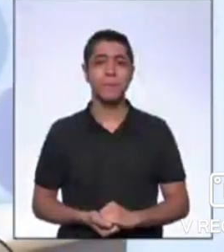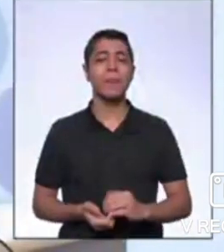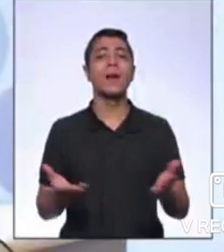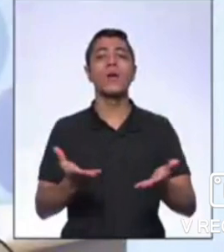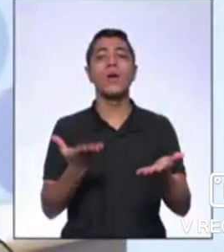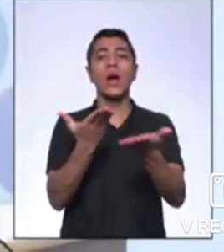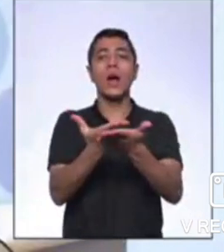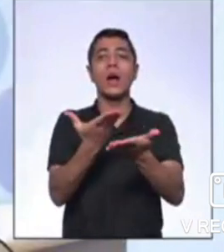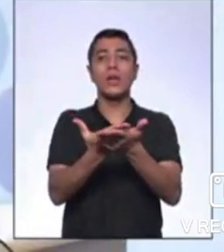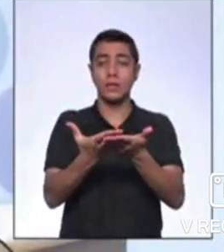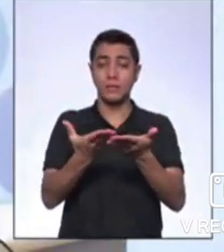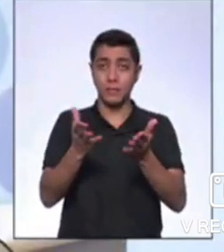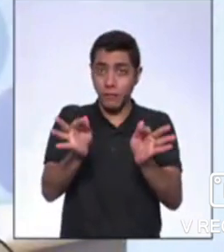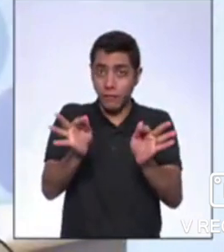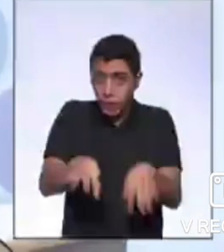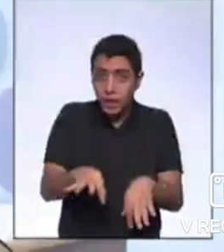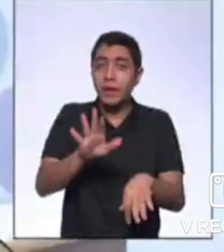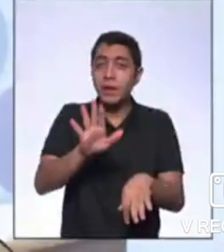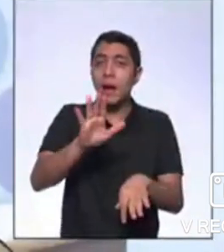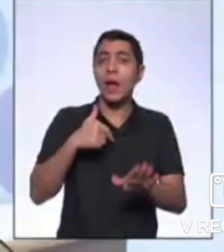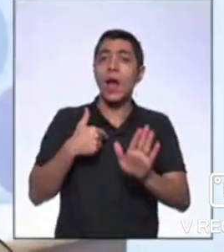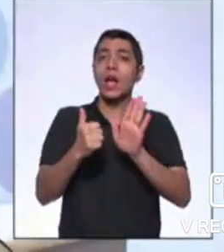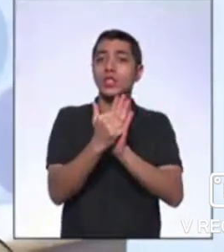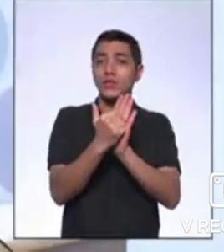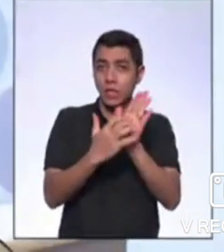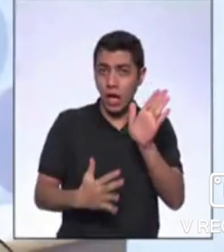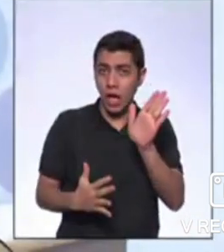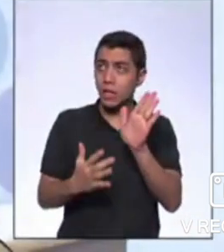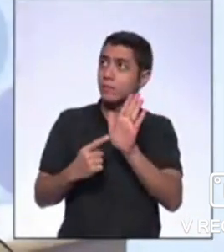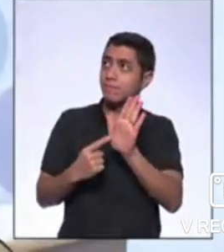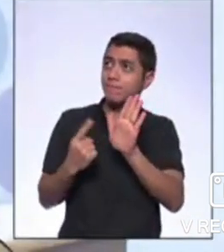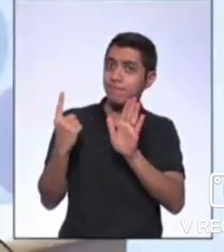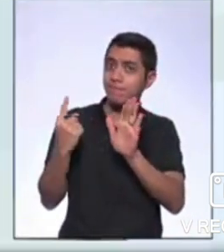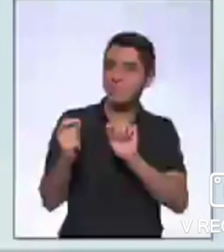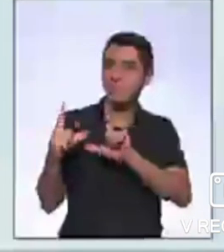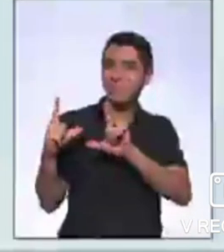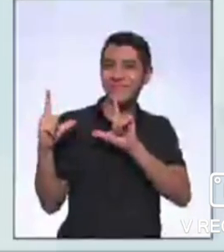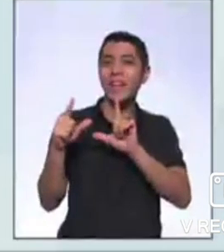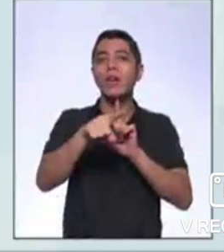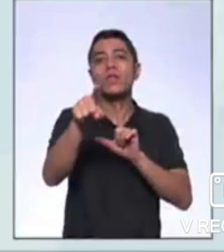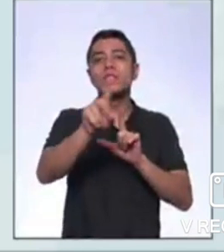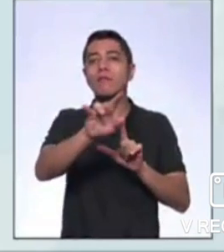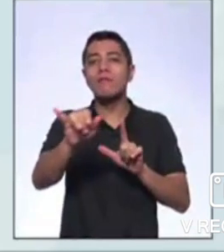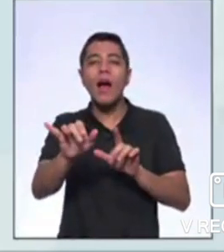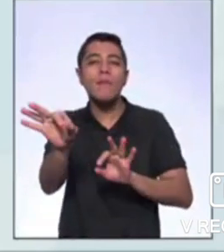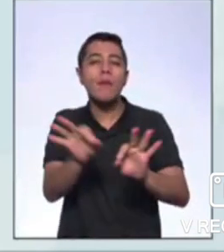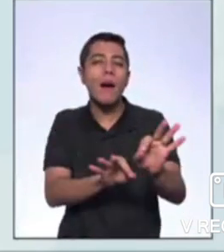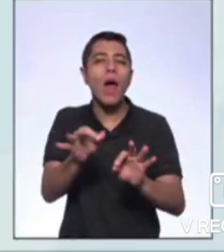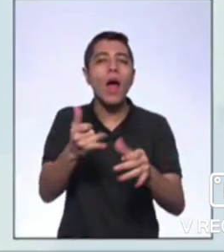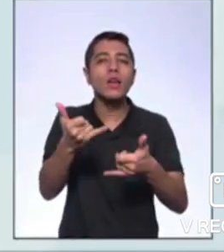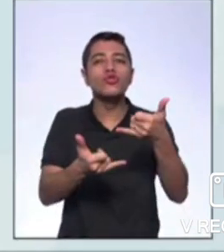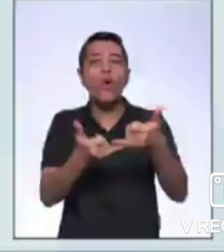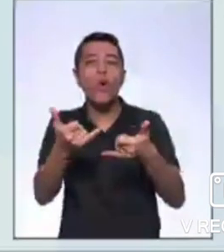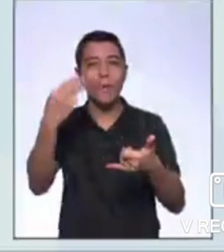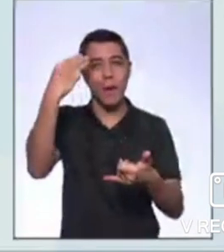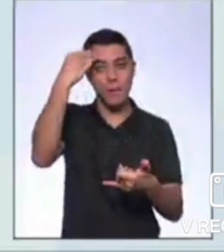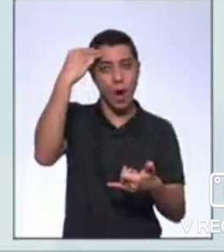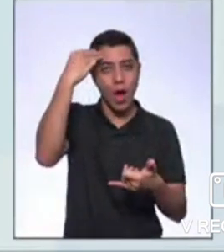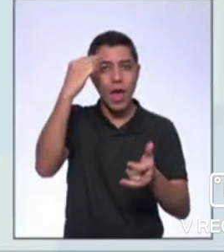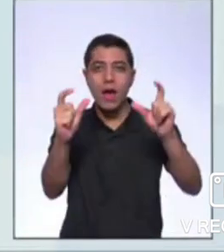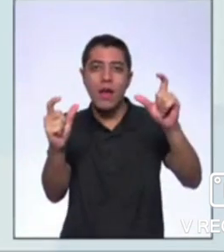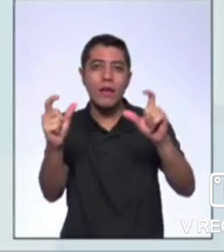atividade para vocês fazerem em casa, tá? Vocês vão produzir um jogo da memória. Então, olha só, pesquise informações sobre